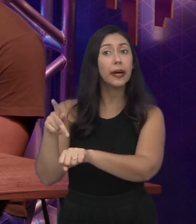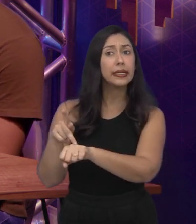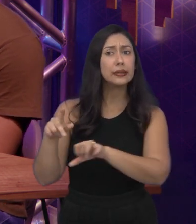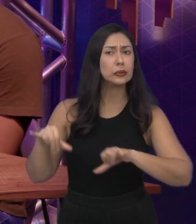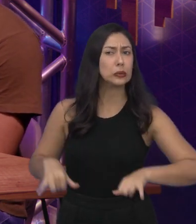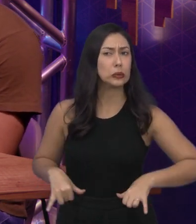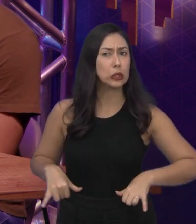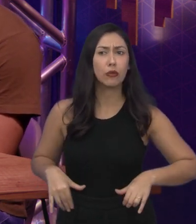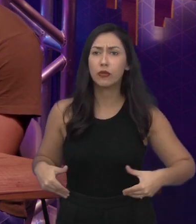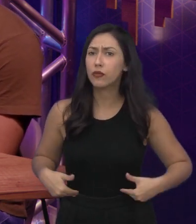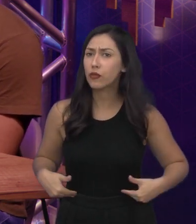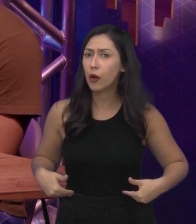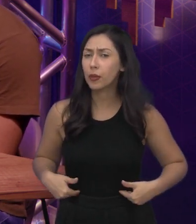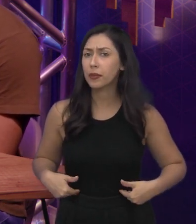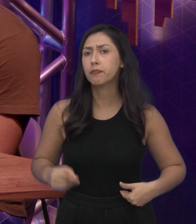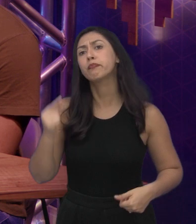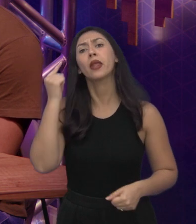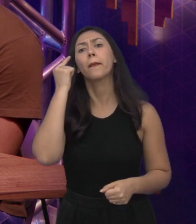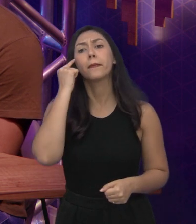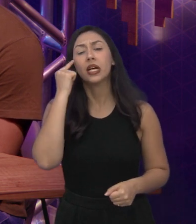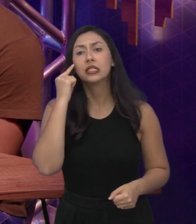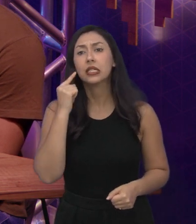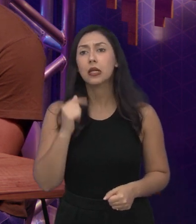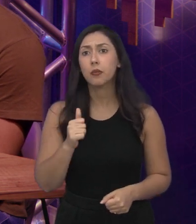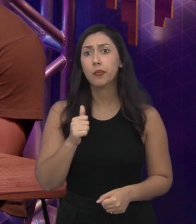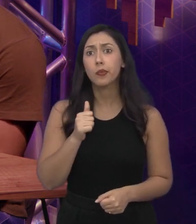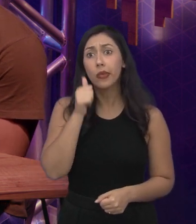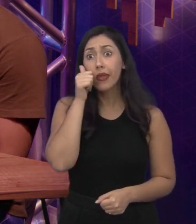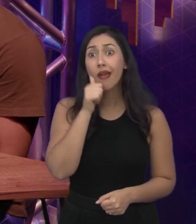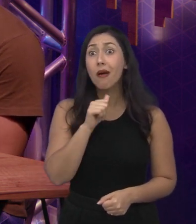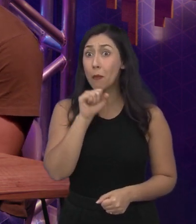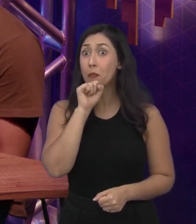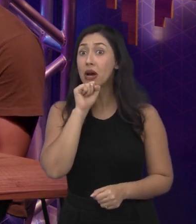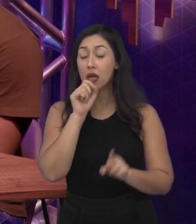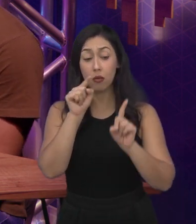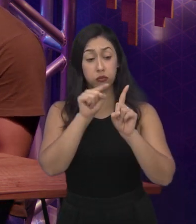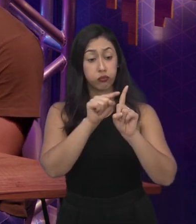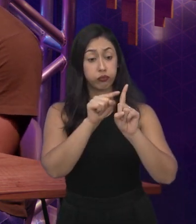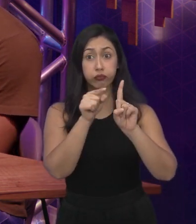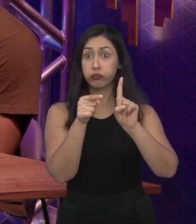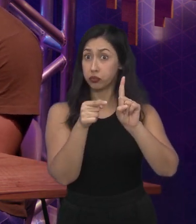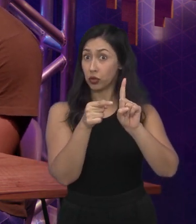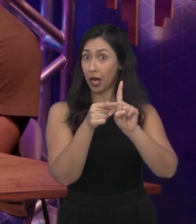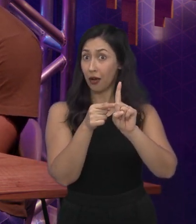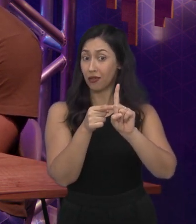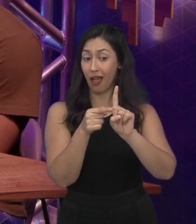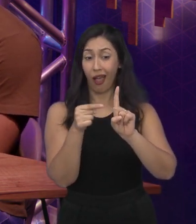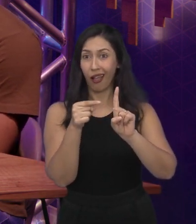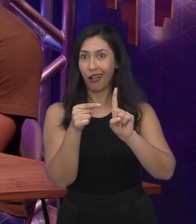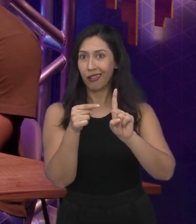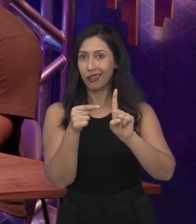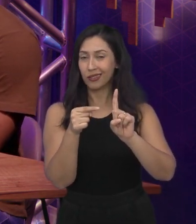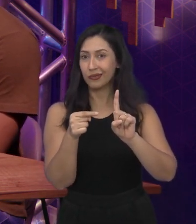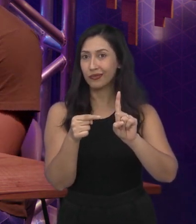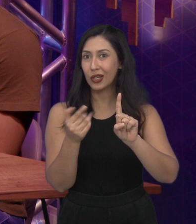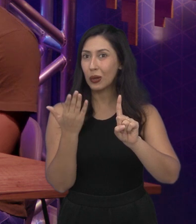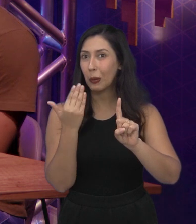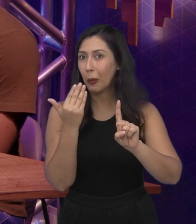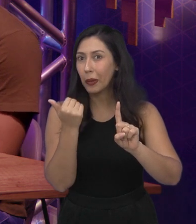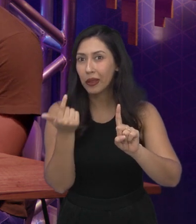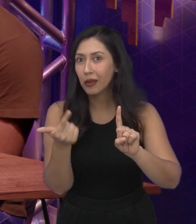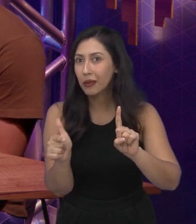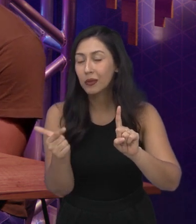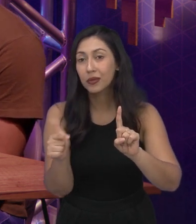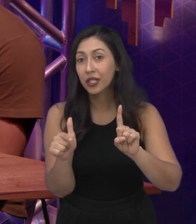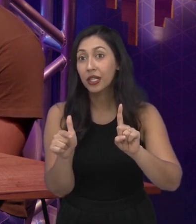Primeiro porque se a mãe da criança, né, na hora de gerar, tá grávida ali, ela não tiver insegurança